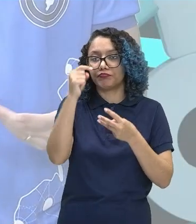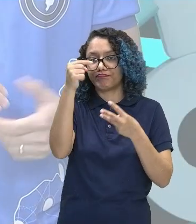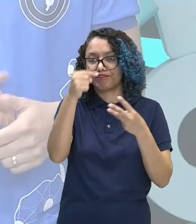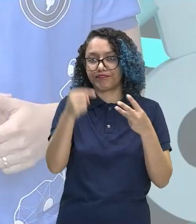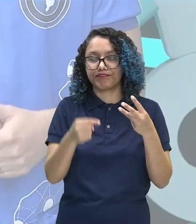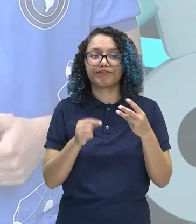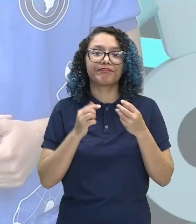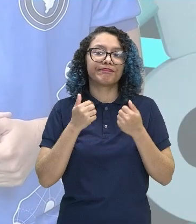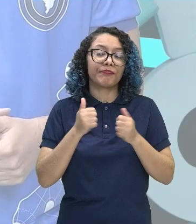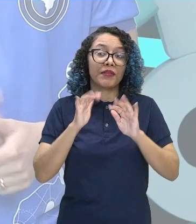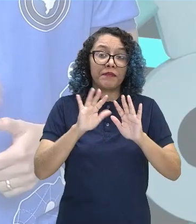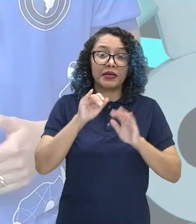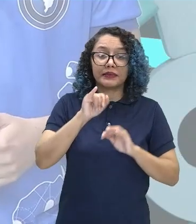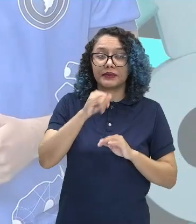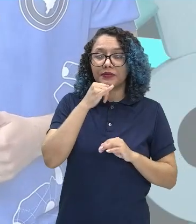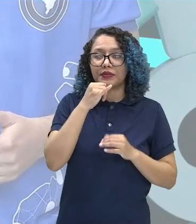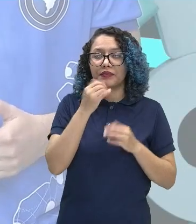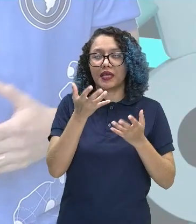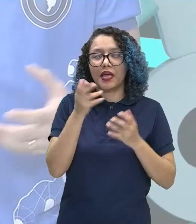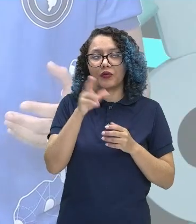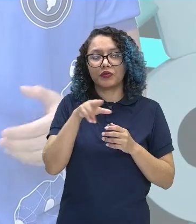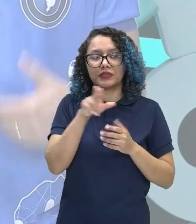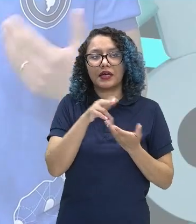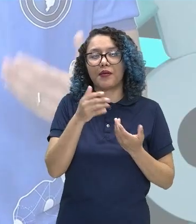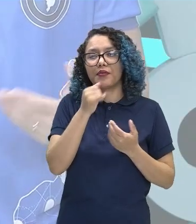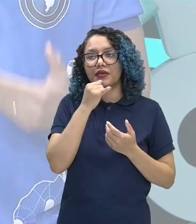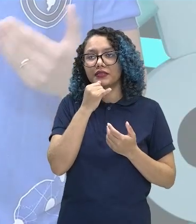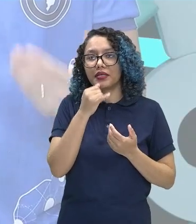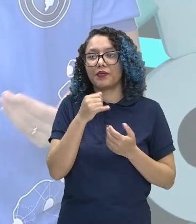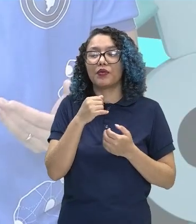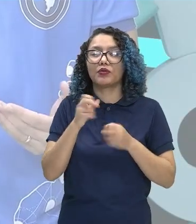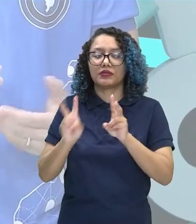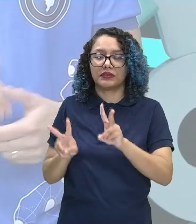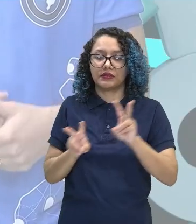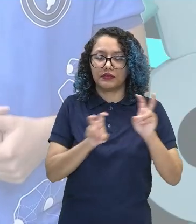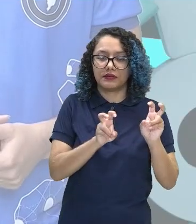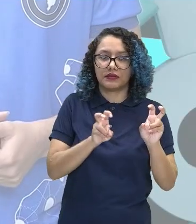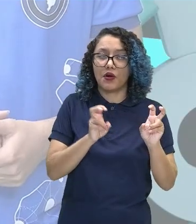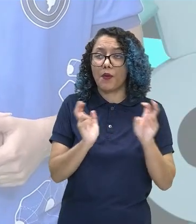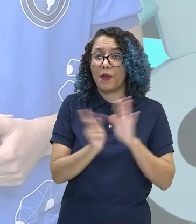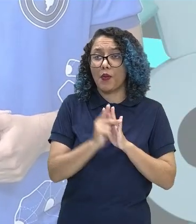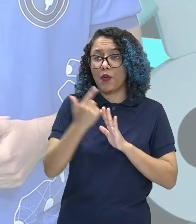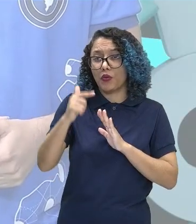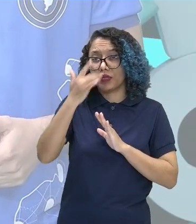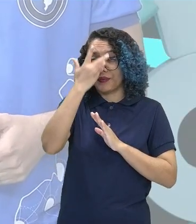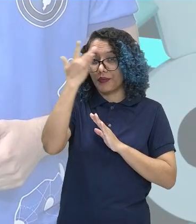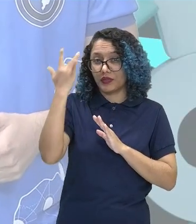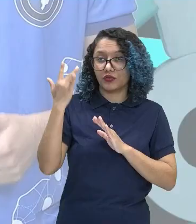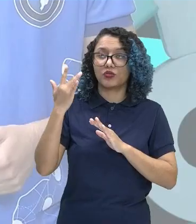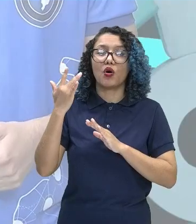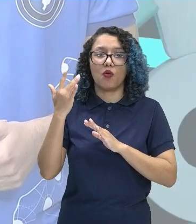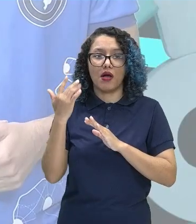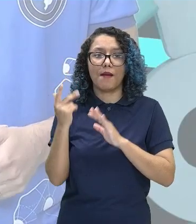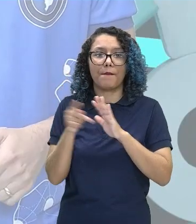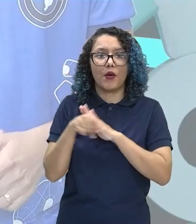a gente quiser utilizar de autoridade, o argumento da autoridade no nosso texto